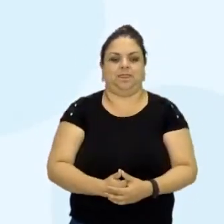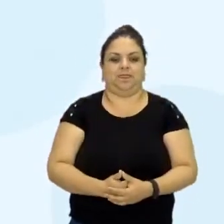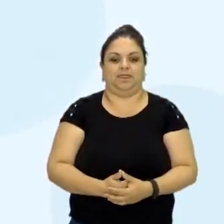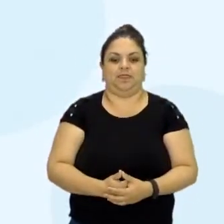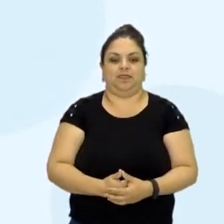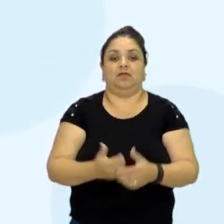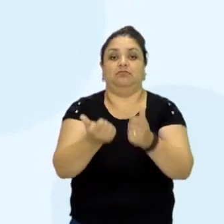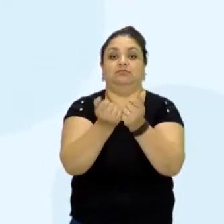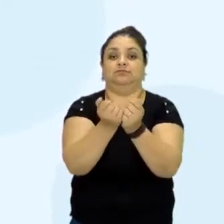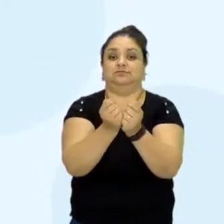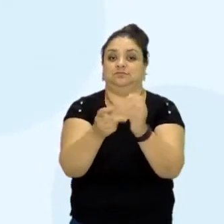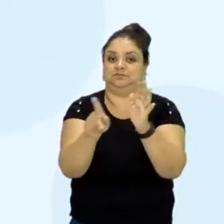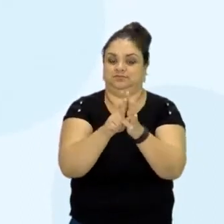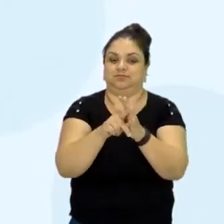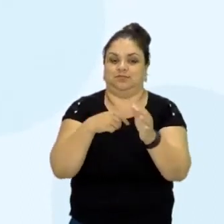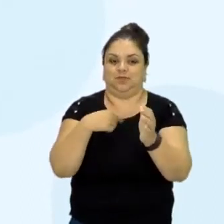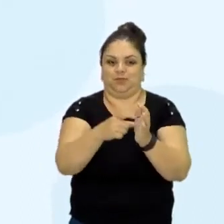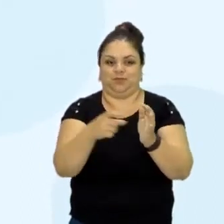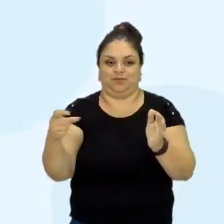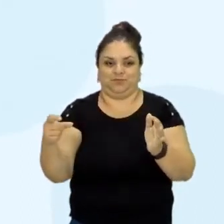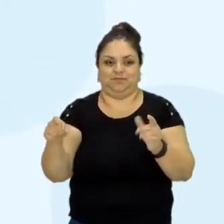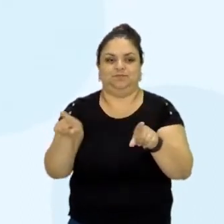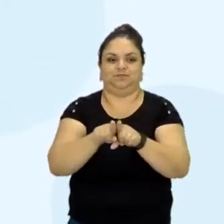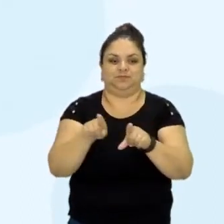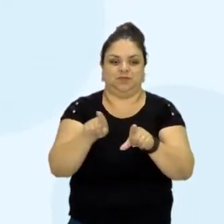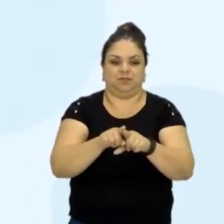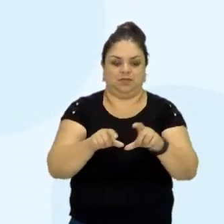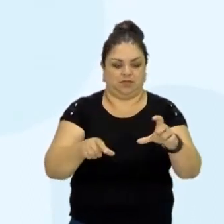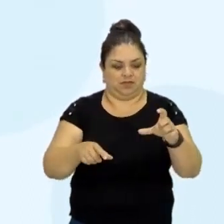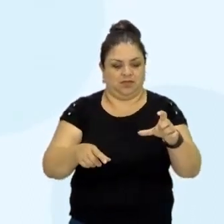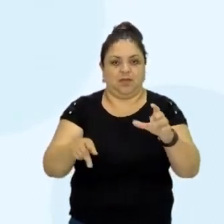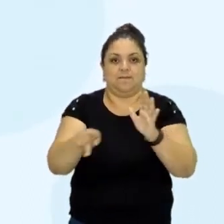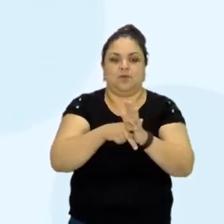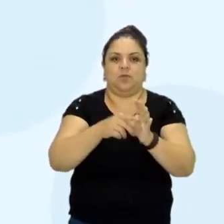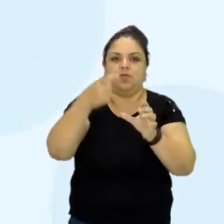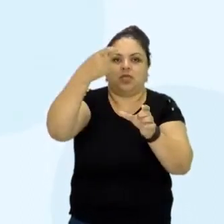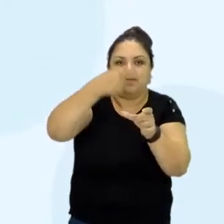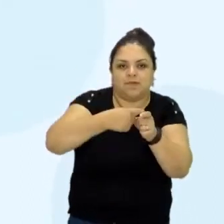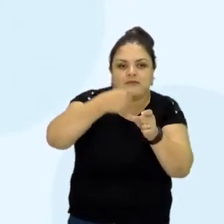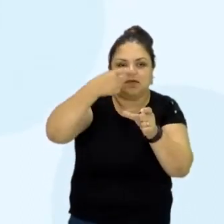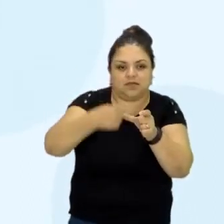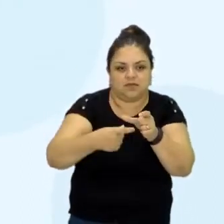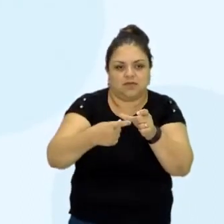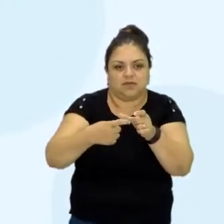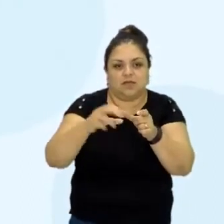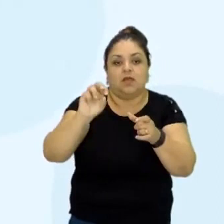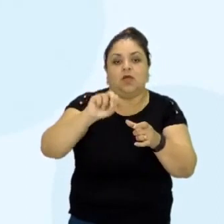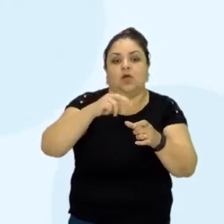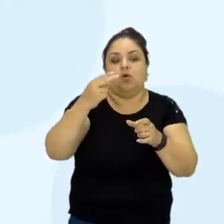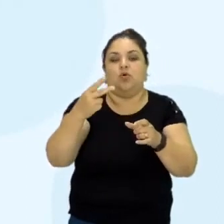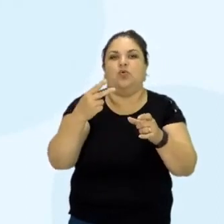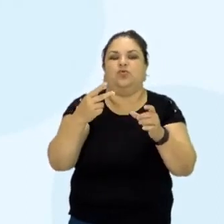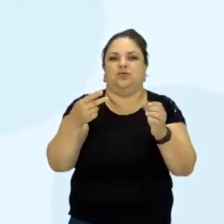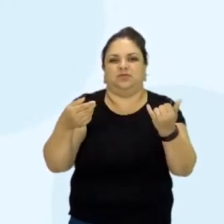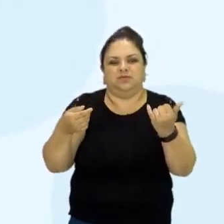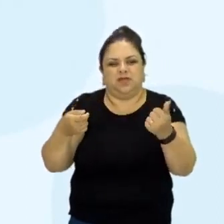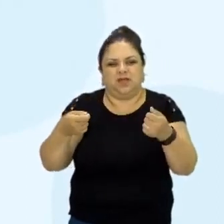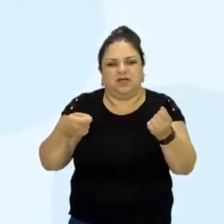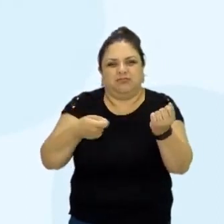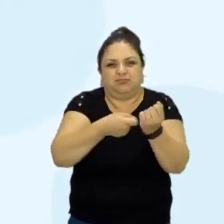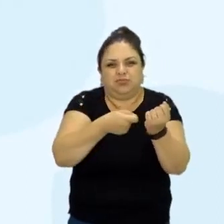de videogame. É um porta-pilha, um plug de bateria. Você pode fazer isso tanto com bateria quanto com pilha,